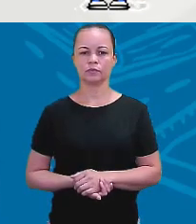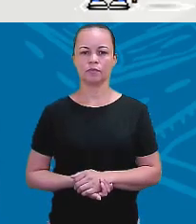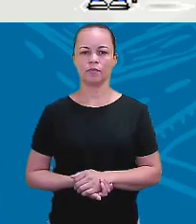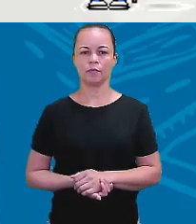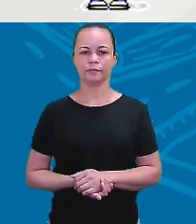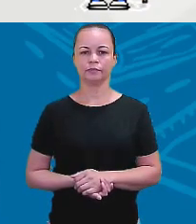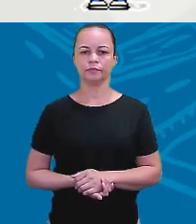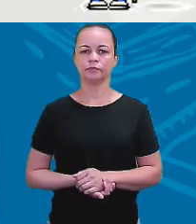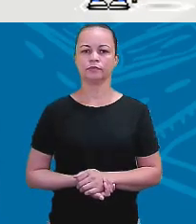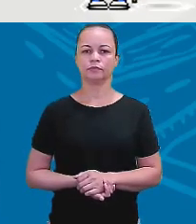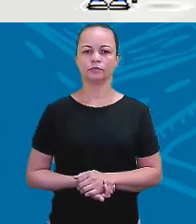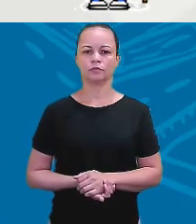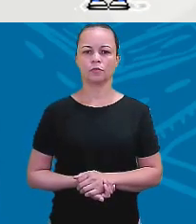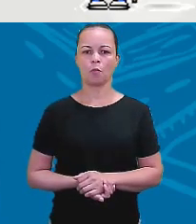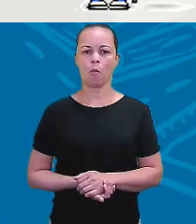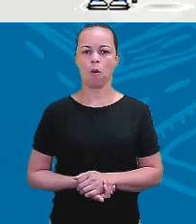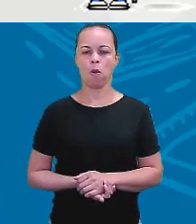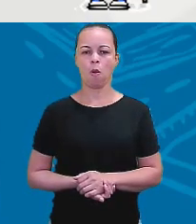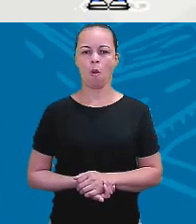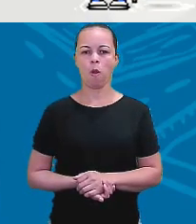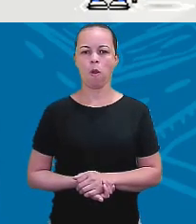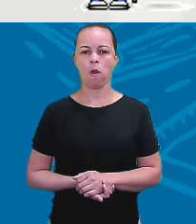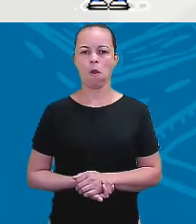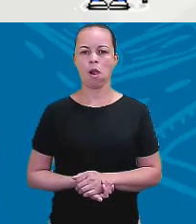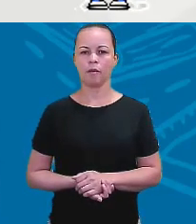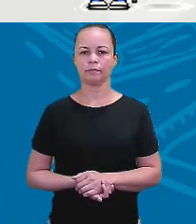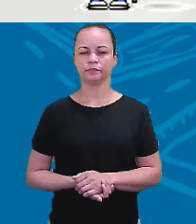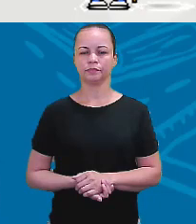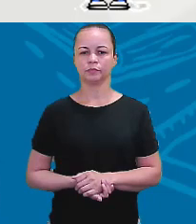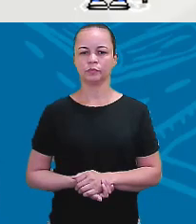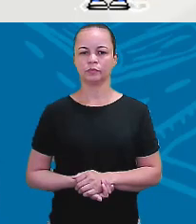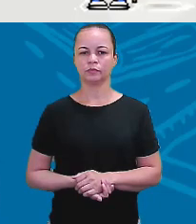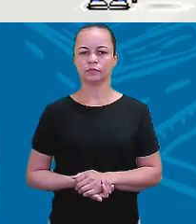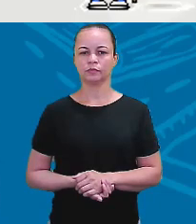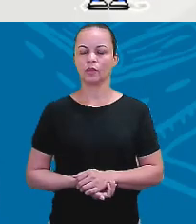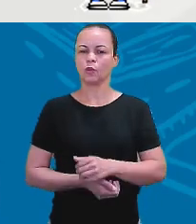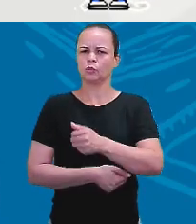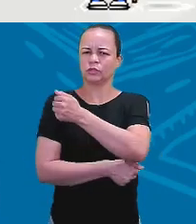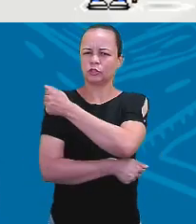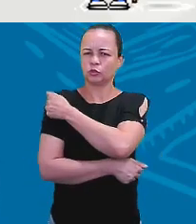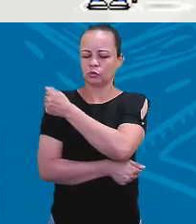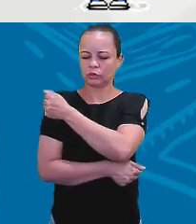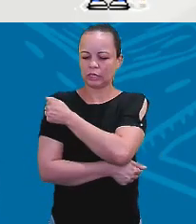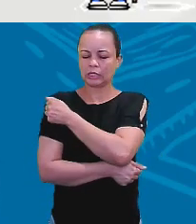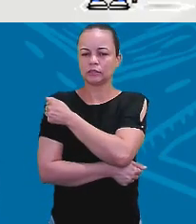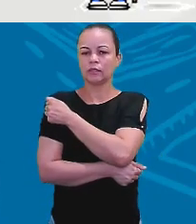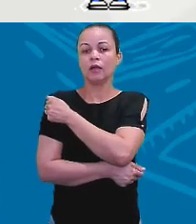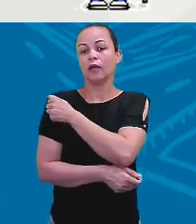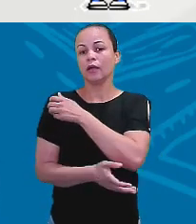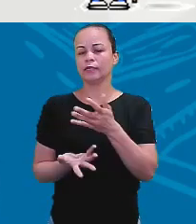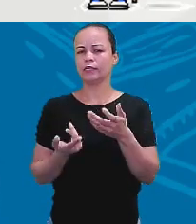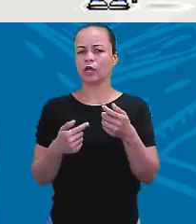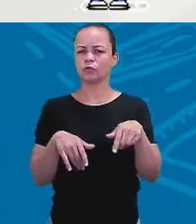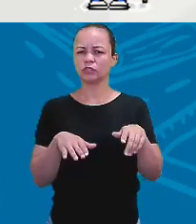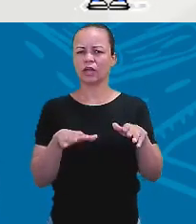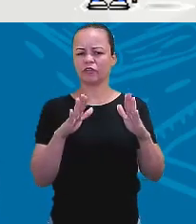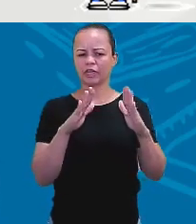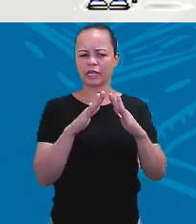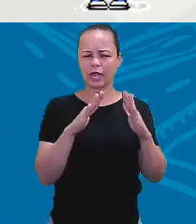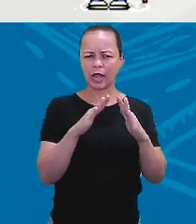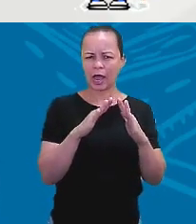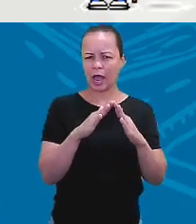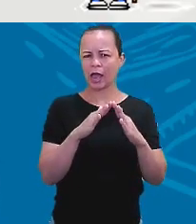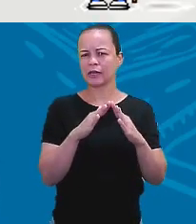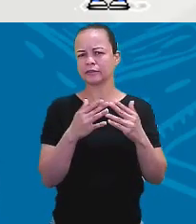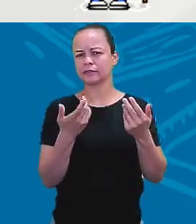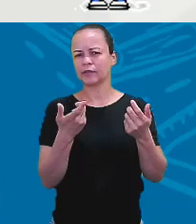não... Os estudantes, eles não estavam em casa, não